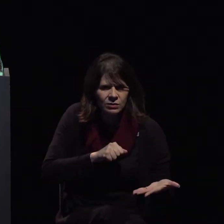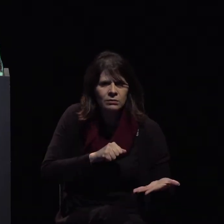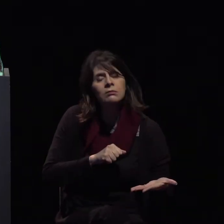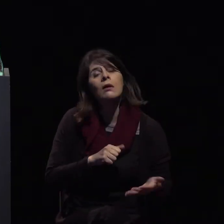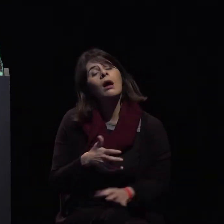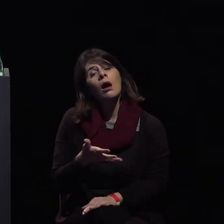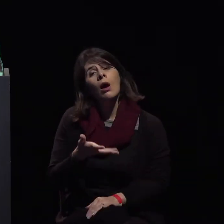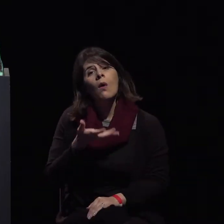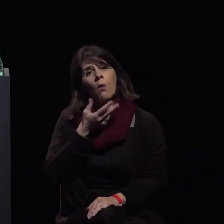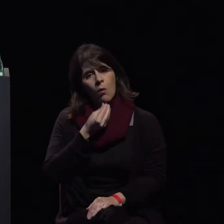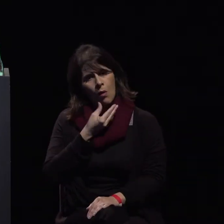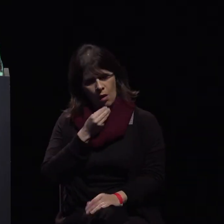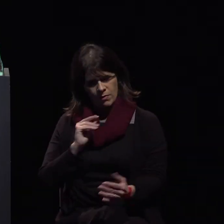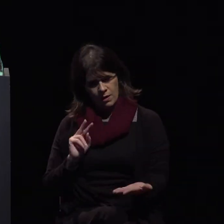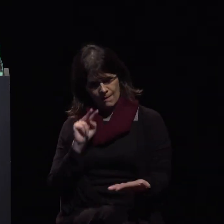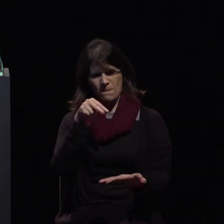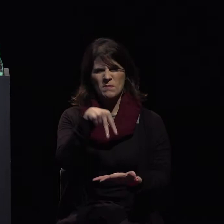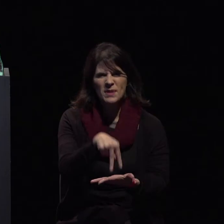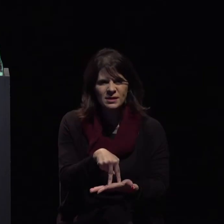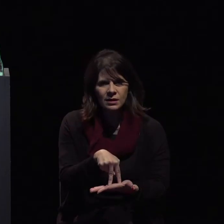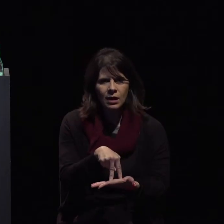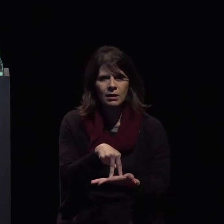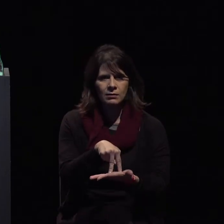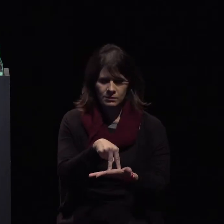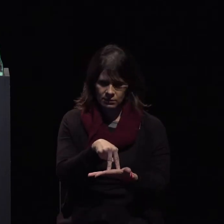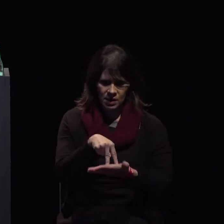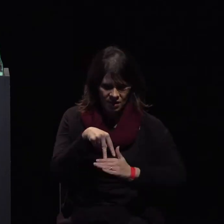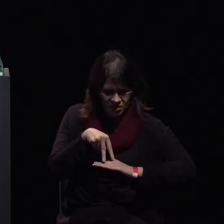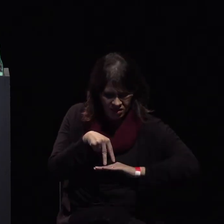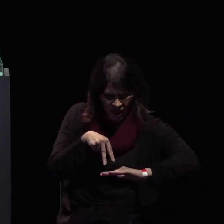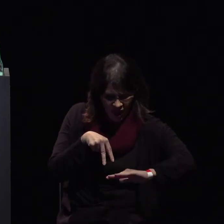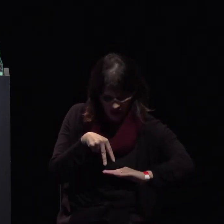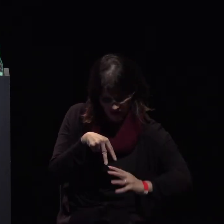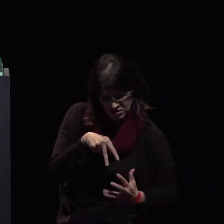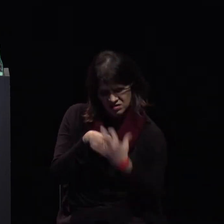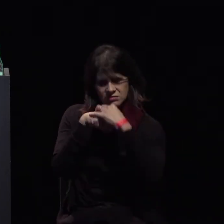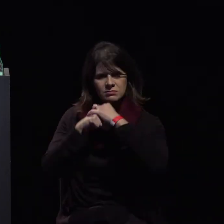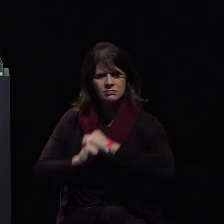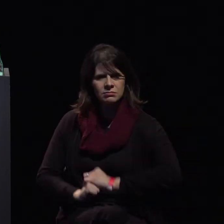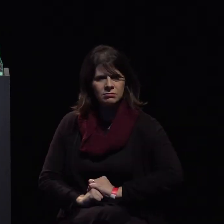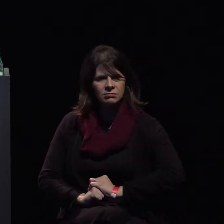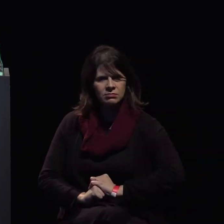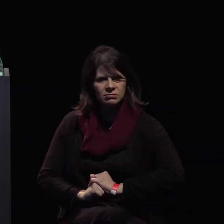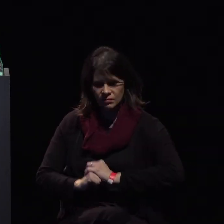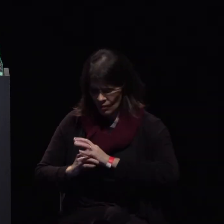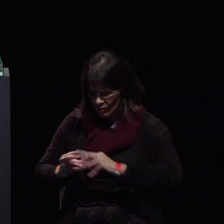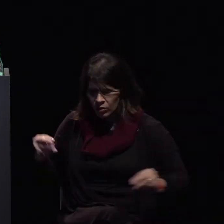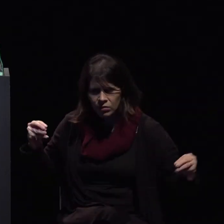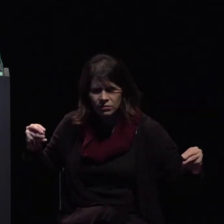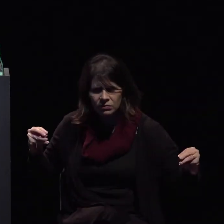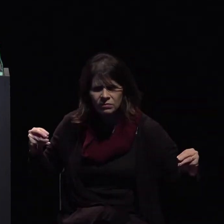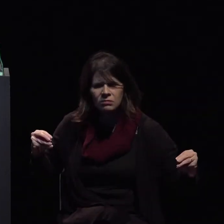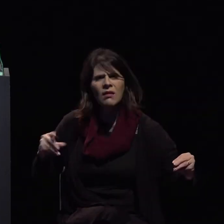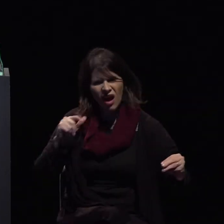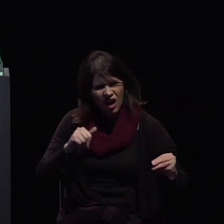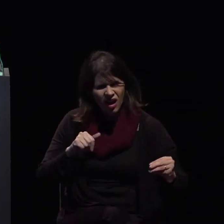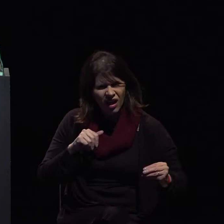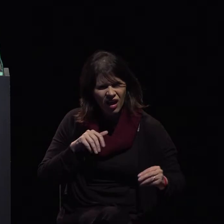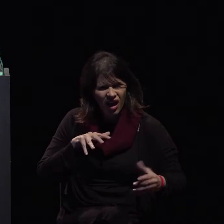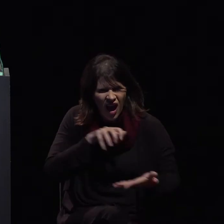será a própria terra que vai devorá-lo como um João Ninguém? Um dia, quem